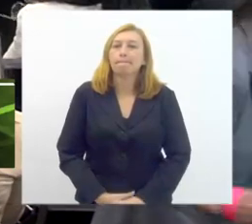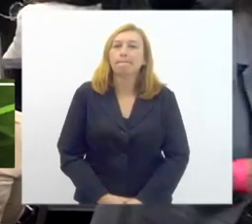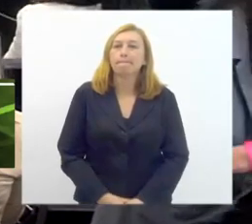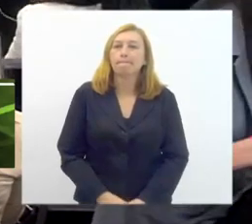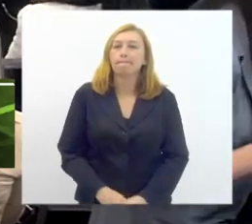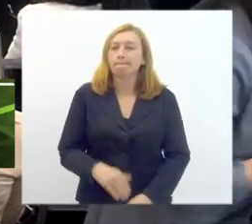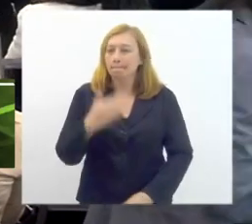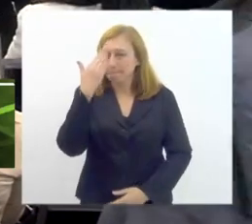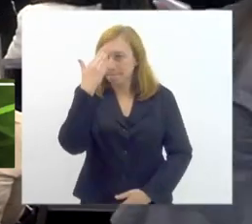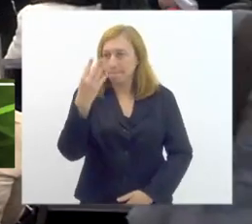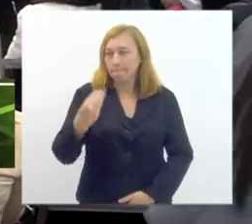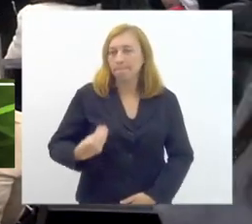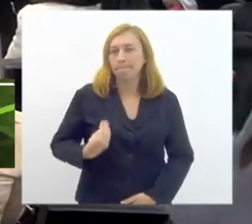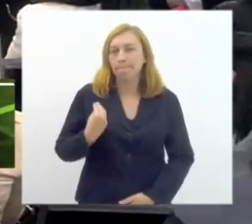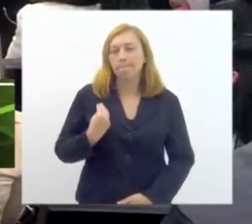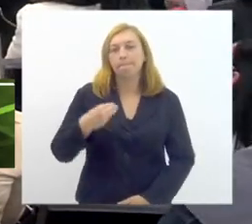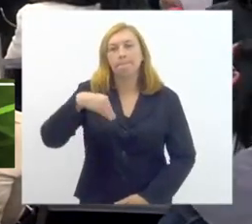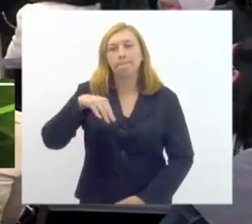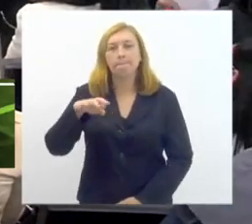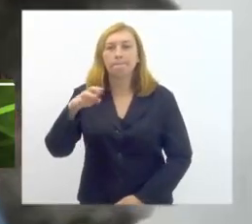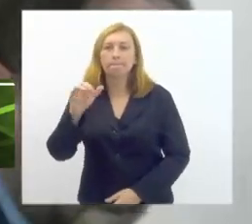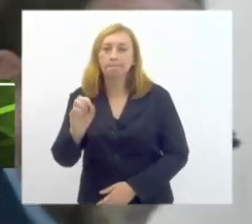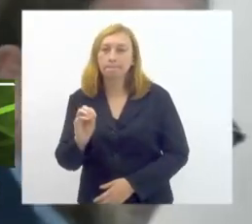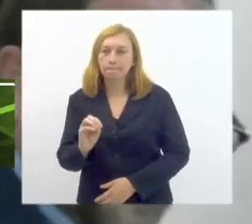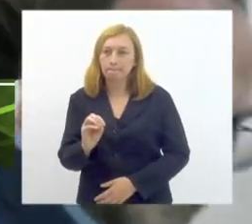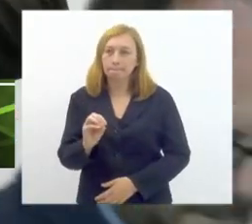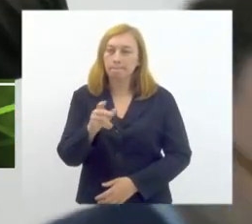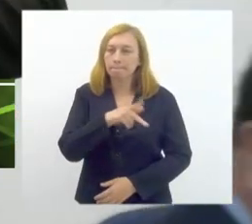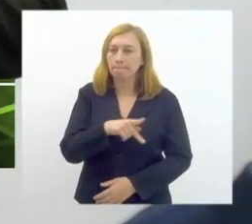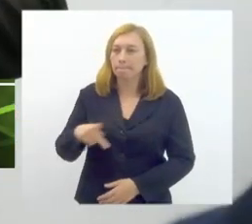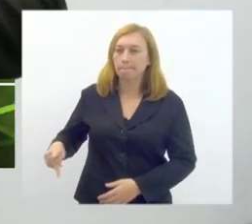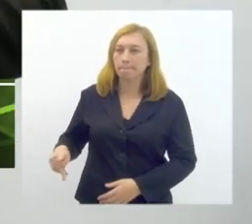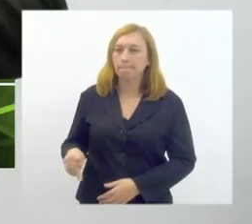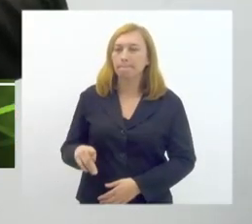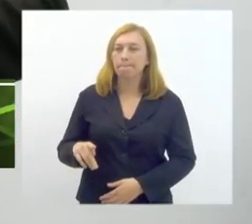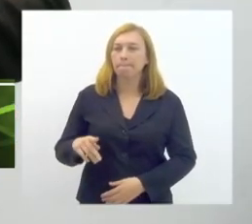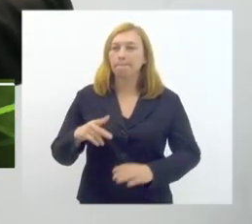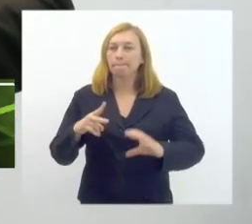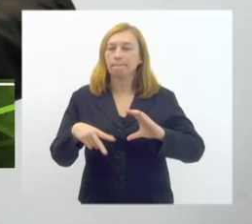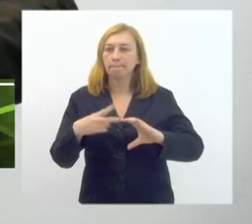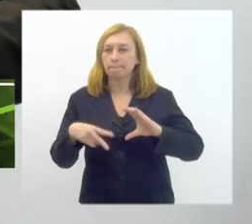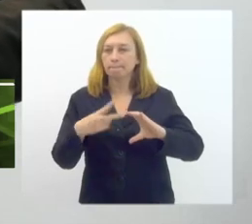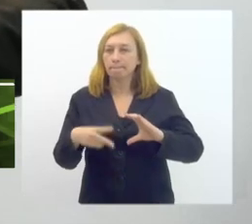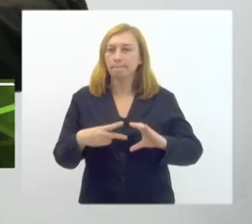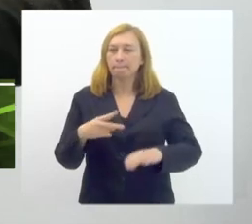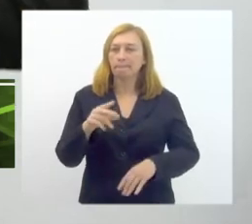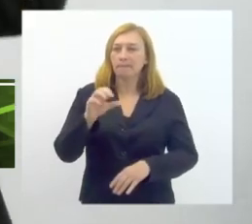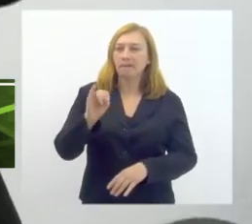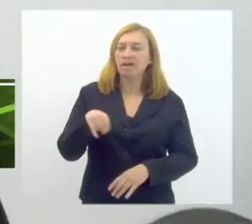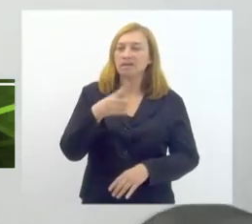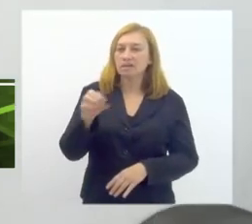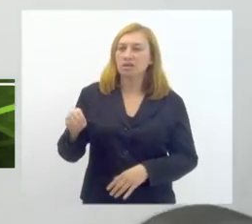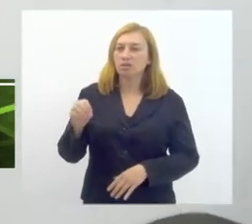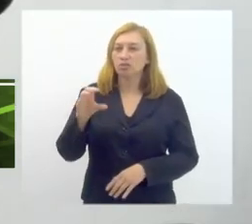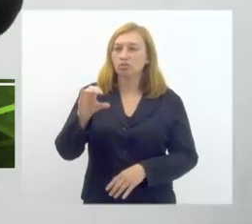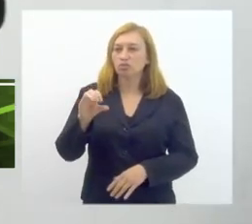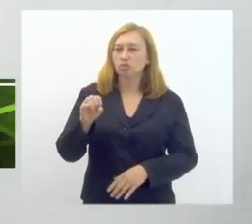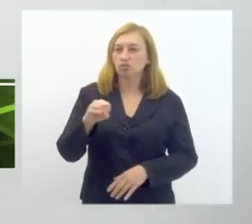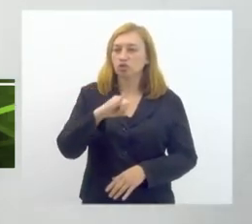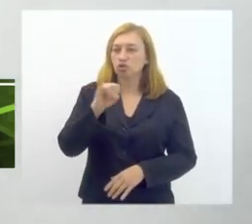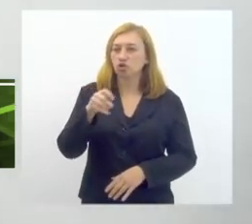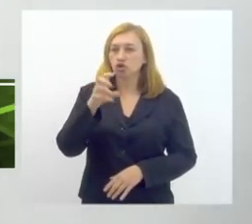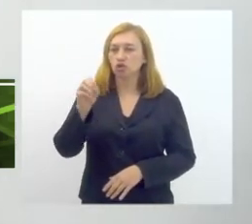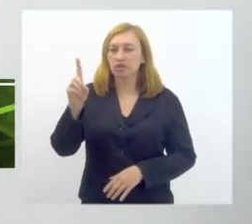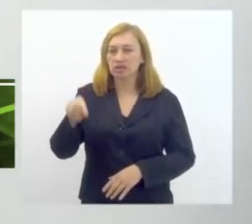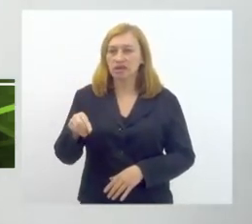Gostaria de agradecer a presença do senhor Marco Antônio Machado, presidente da Câmara Municipal de São José do Vale do Rio Preto. Bom,